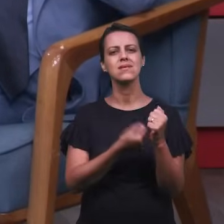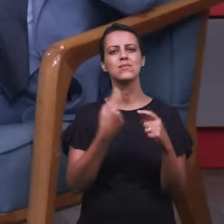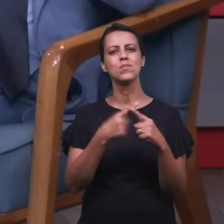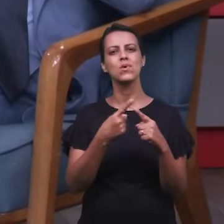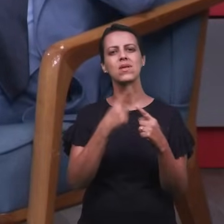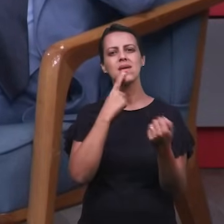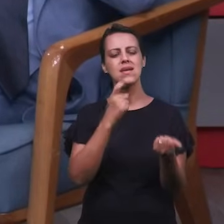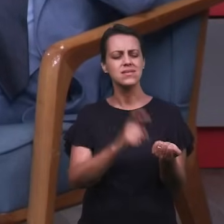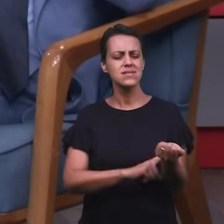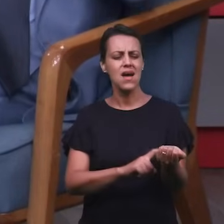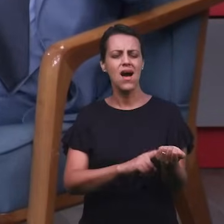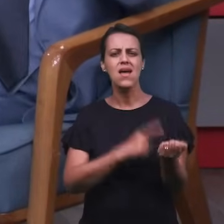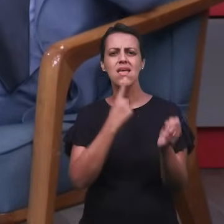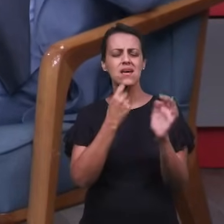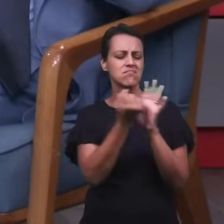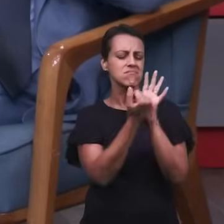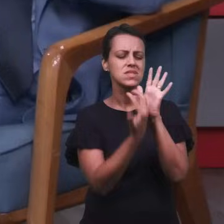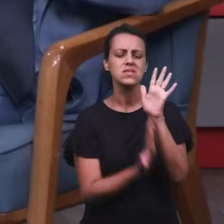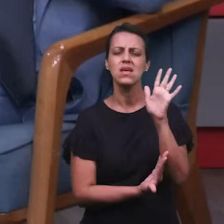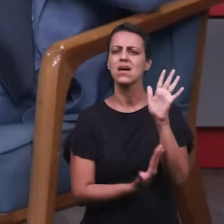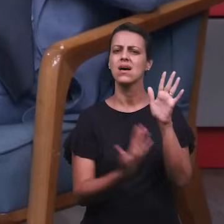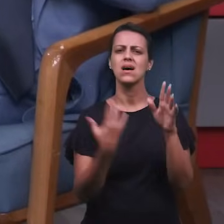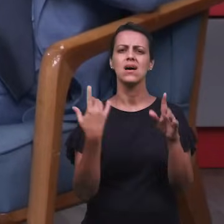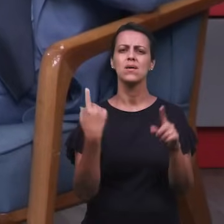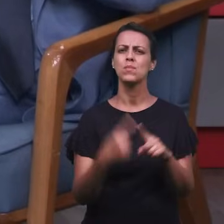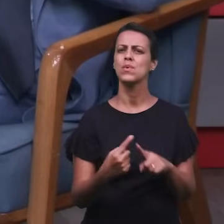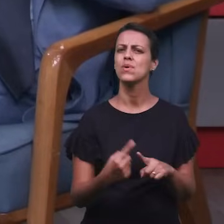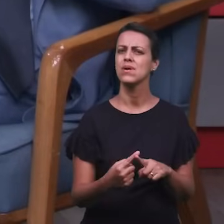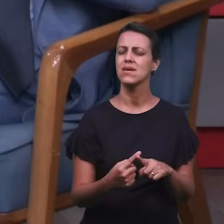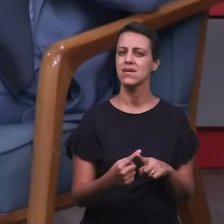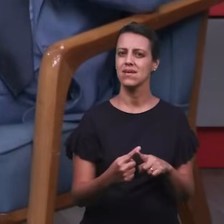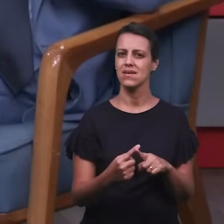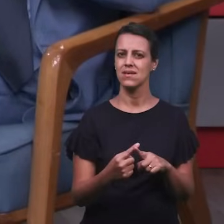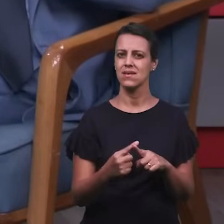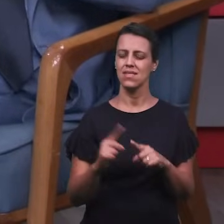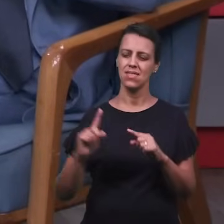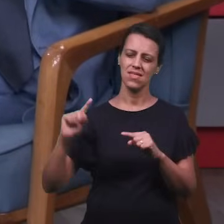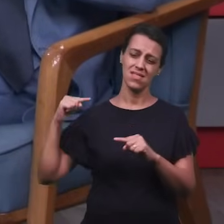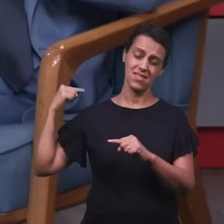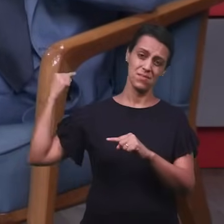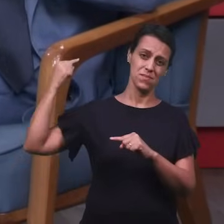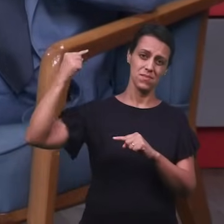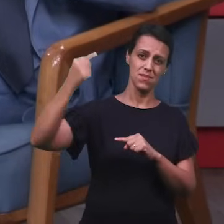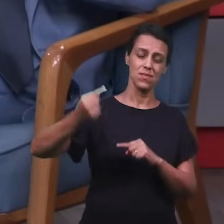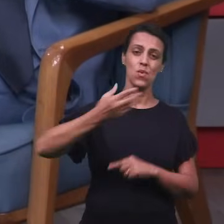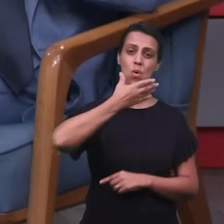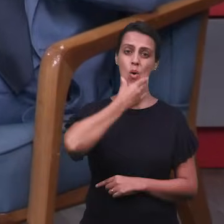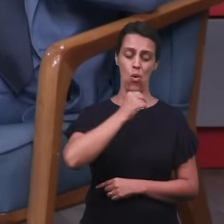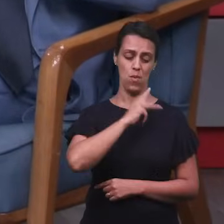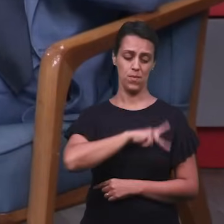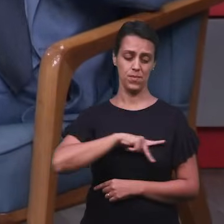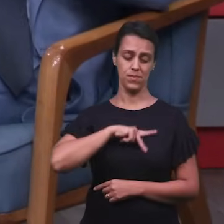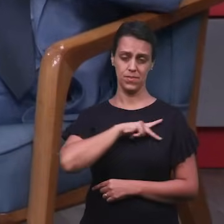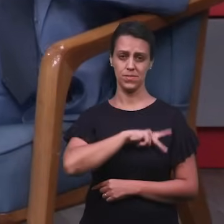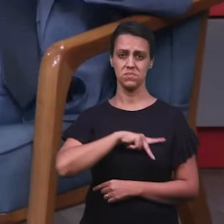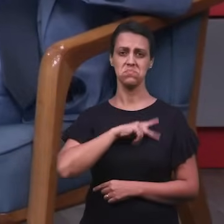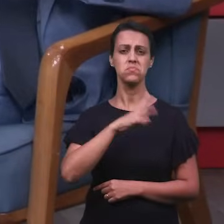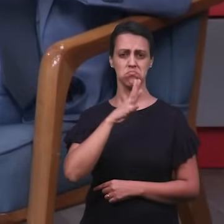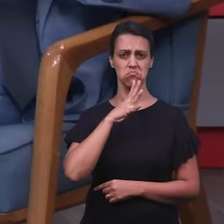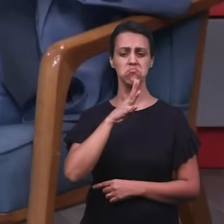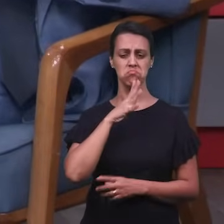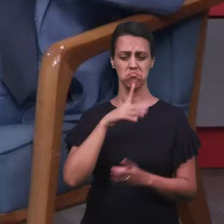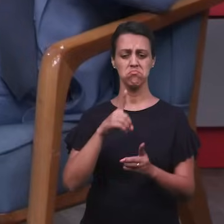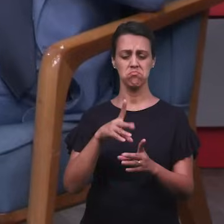sangue. Por que isso? Por que isso? Porque mais tarde o Paulo, conhecedor